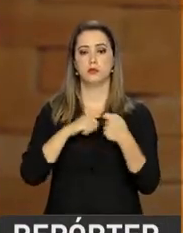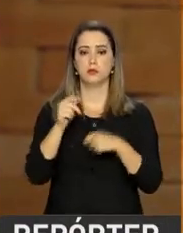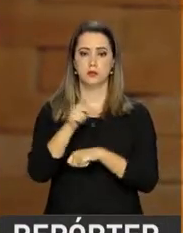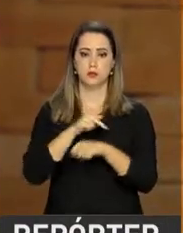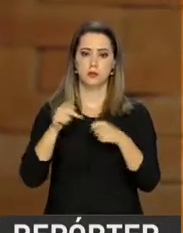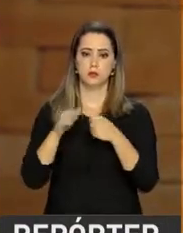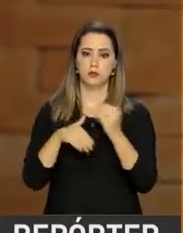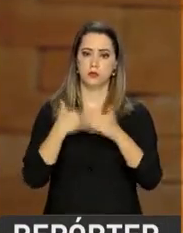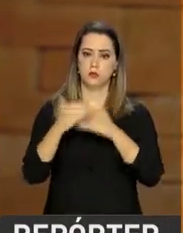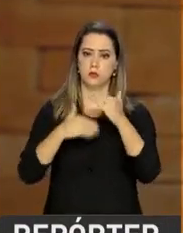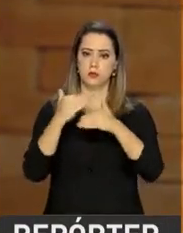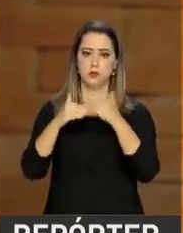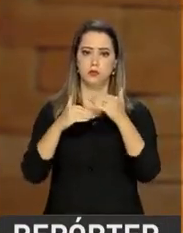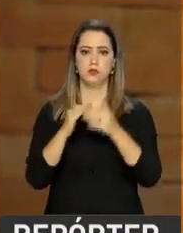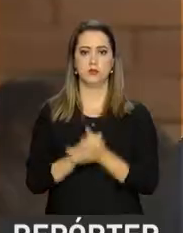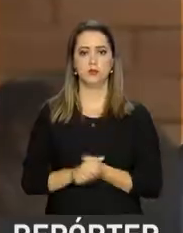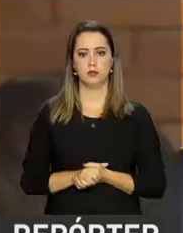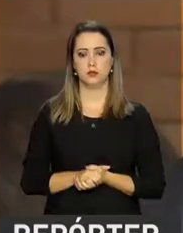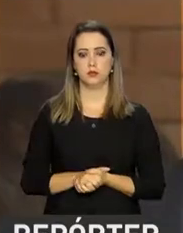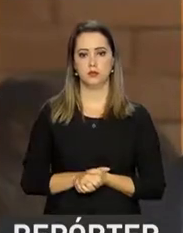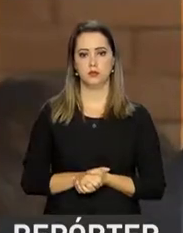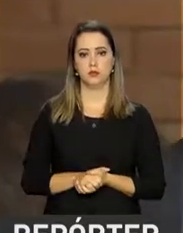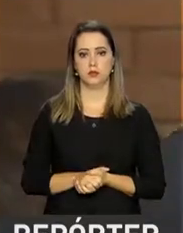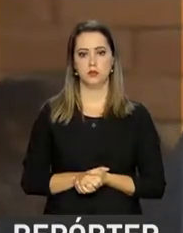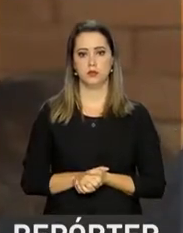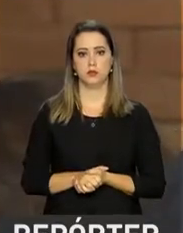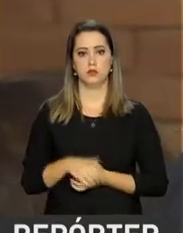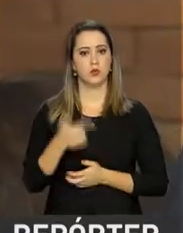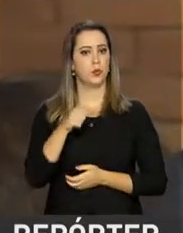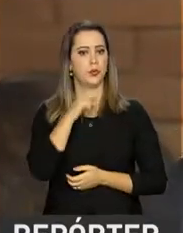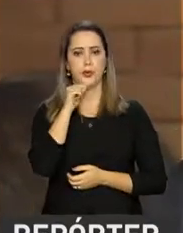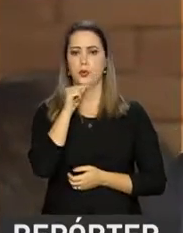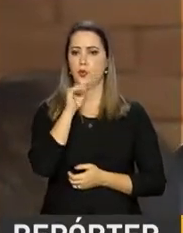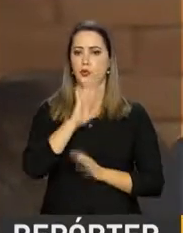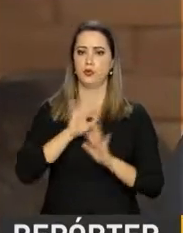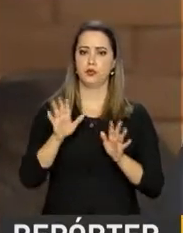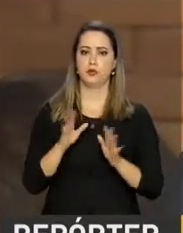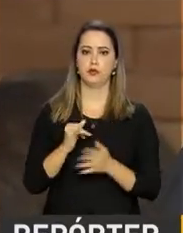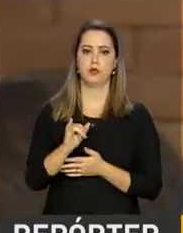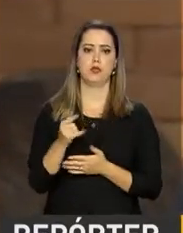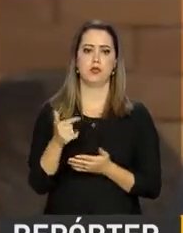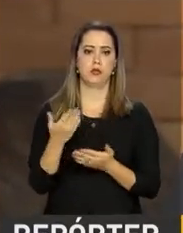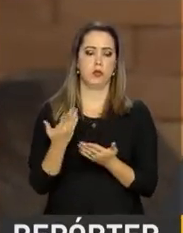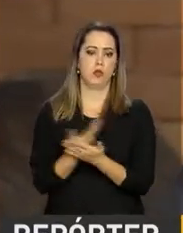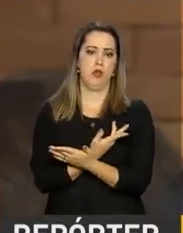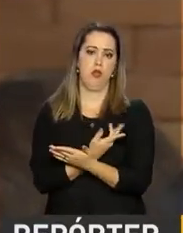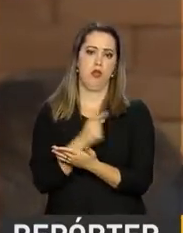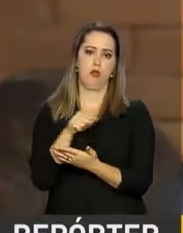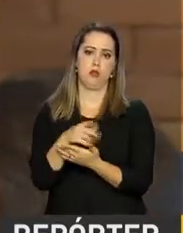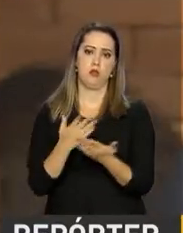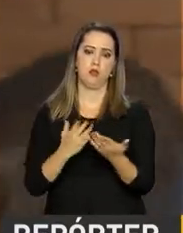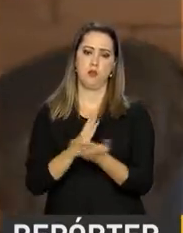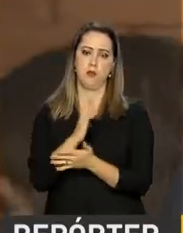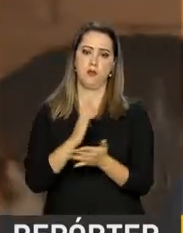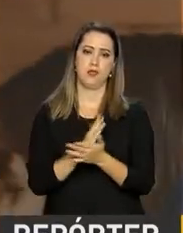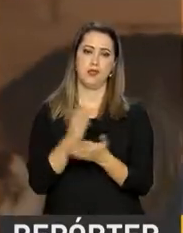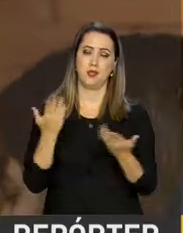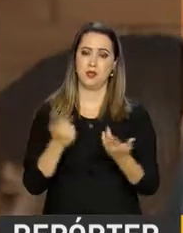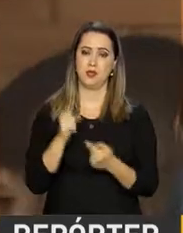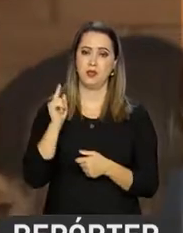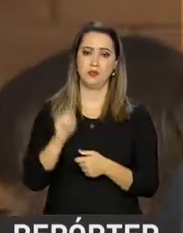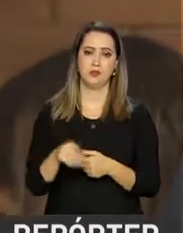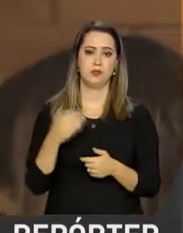país continue em crescimento. Eu não tenho a mínima dúvida de que não fazermos agora o que é necessário é uma